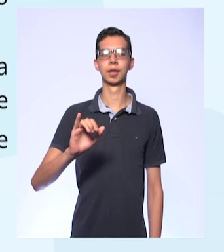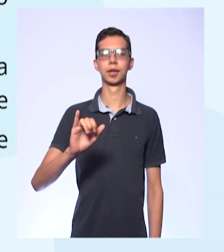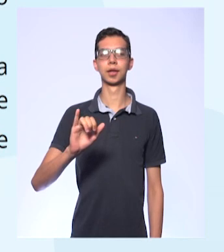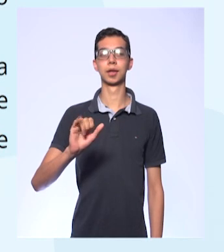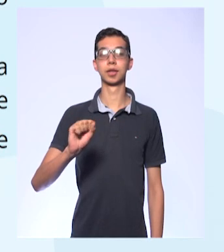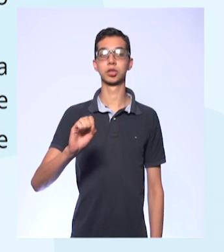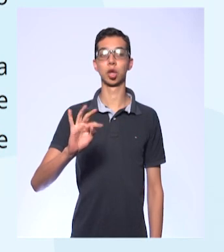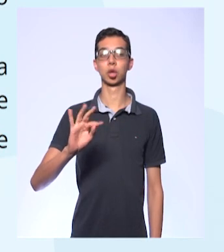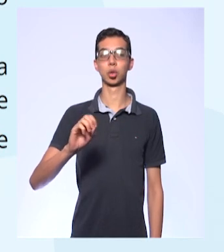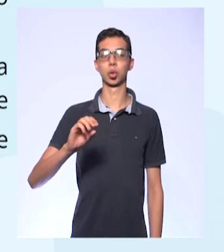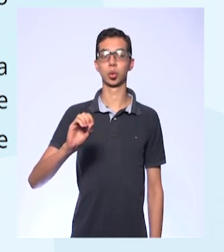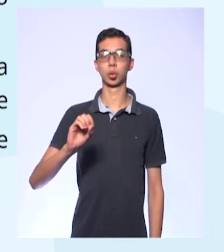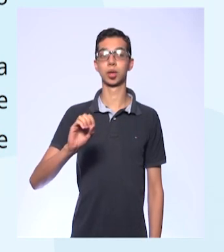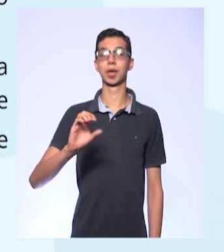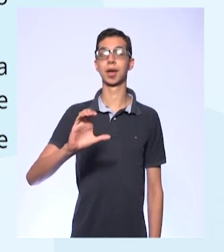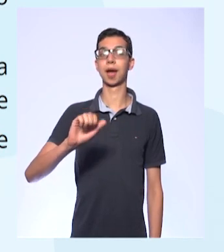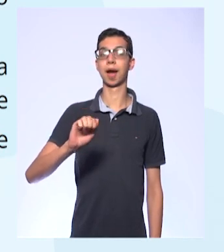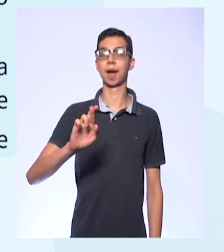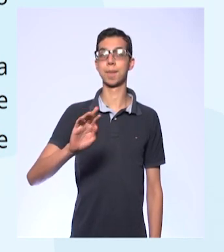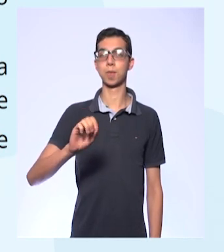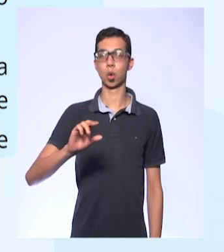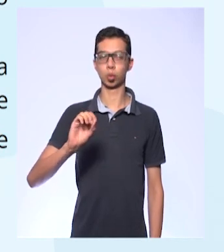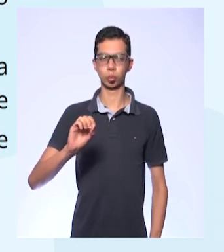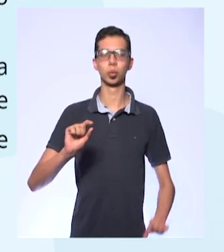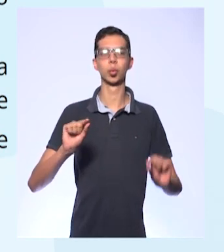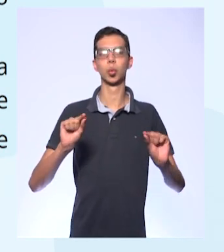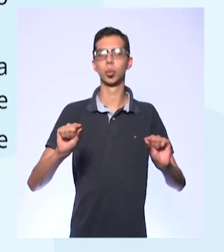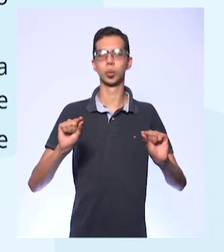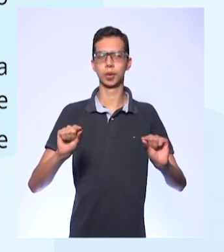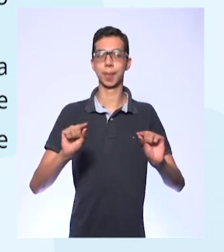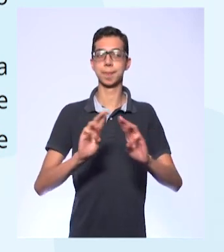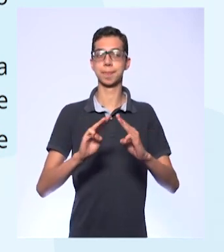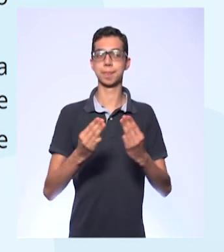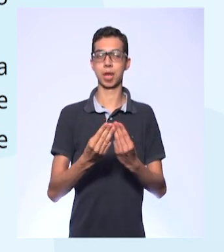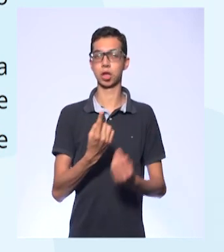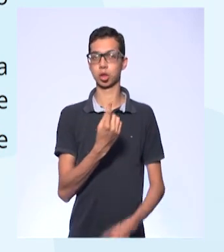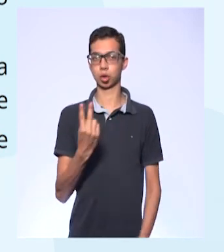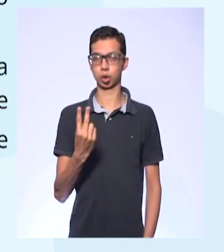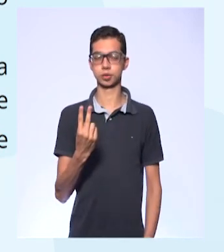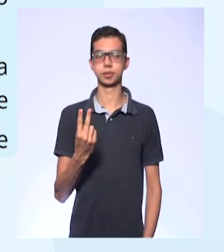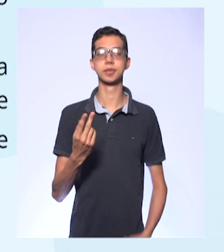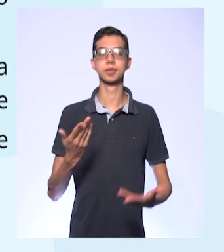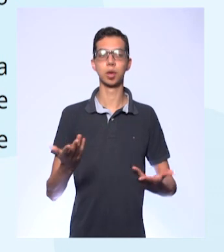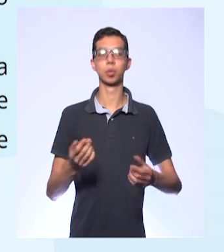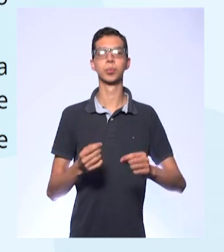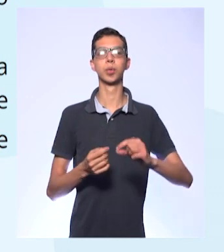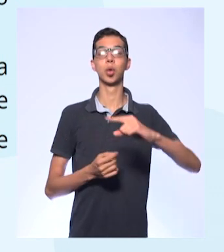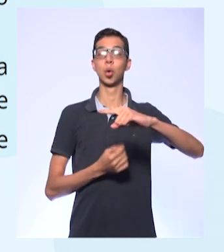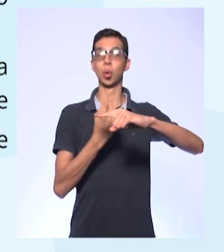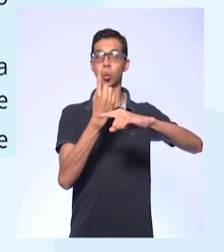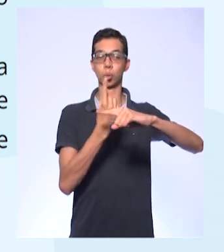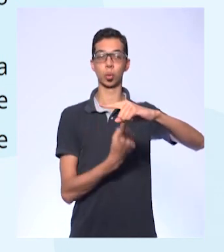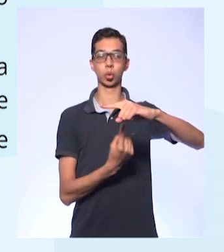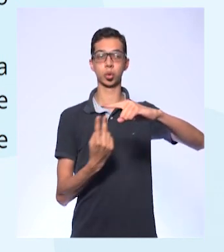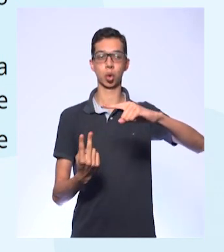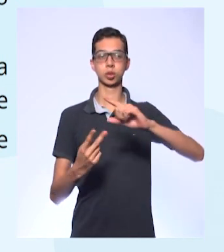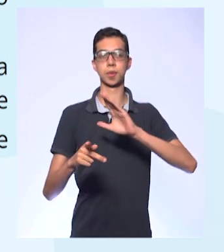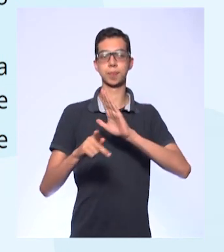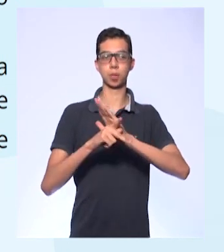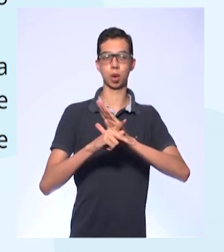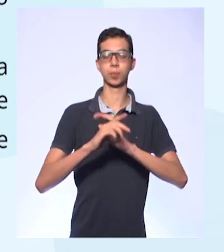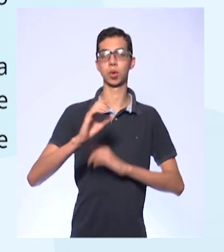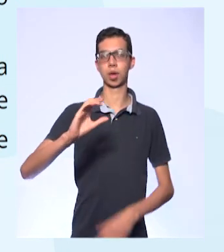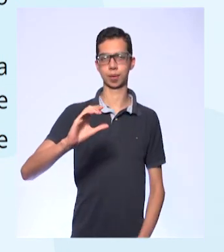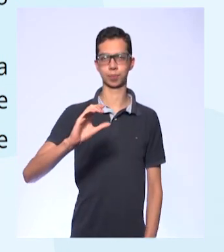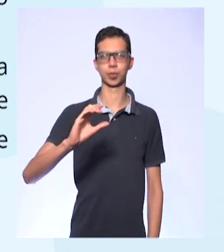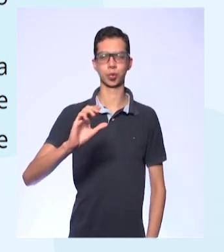cada unidade de massa atômica equivale a 1/12 da massa atômica do carbono. Então, o